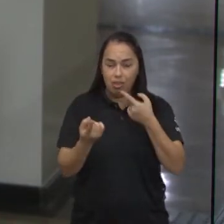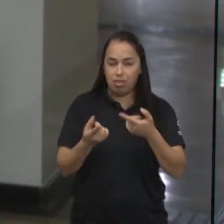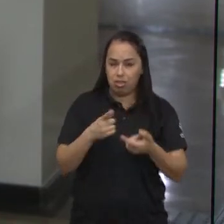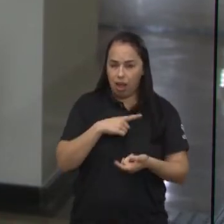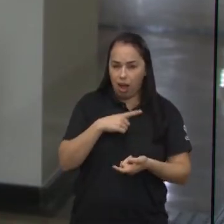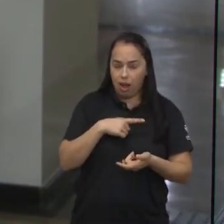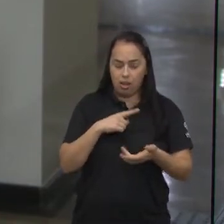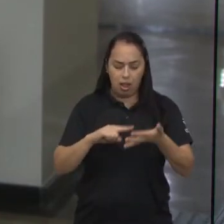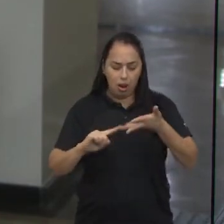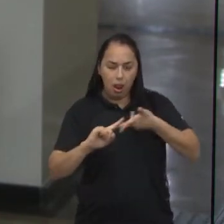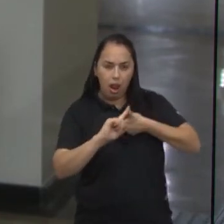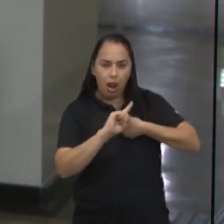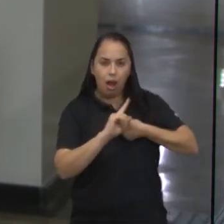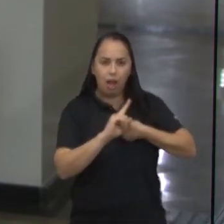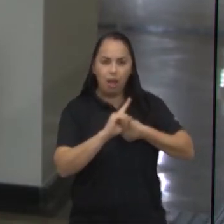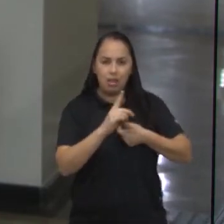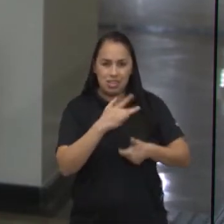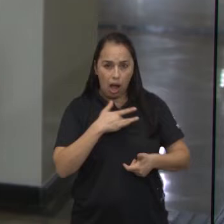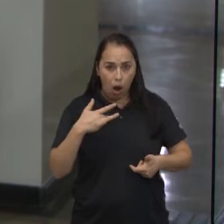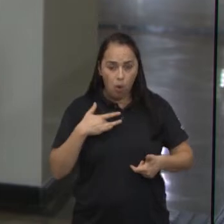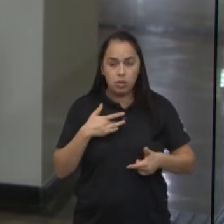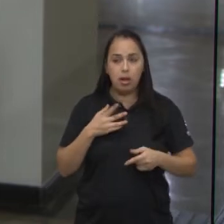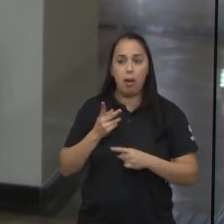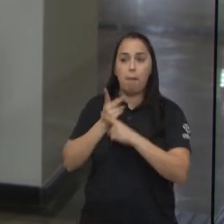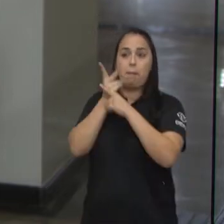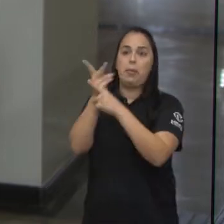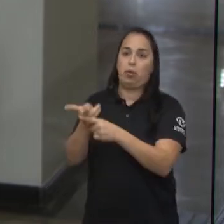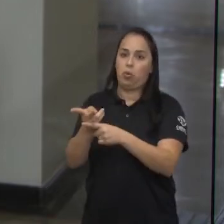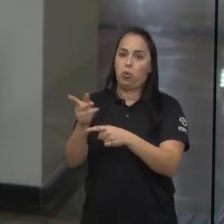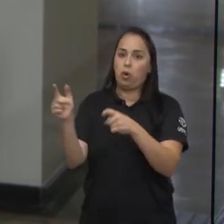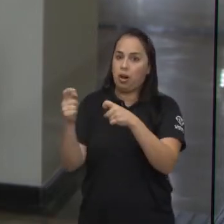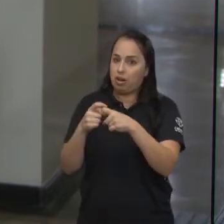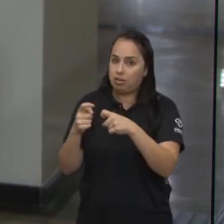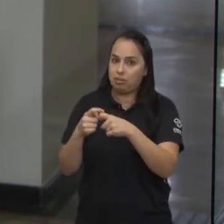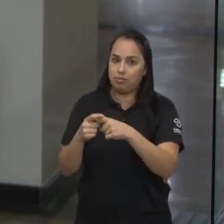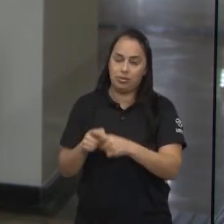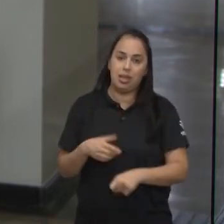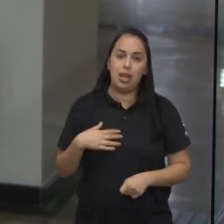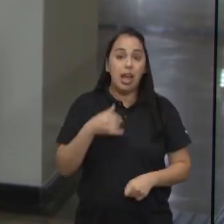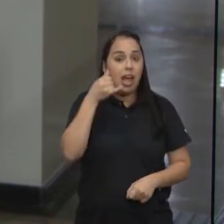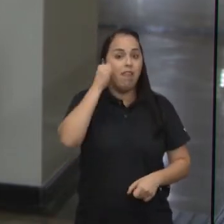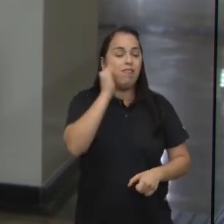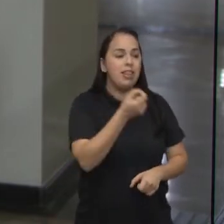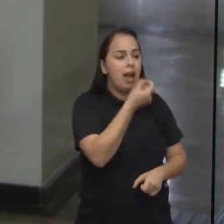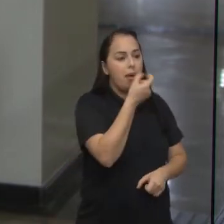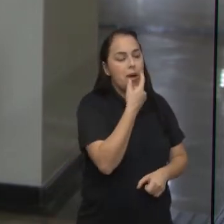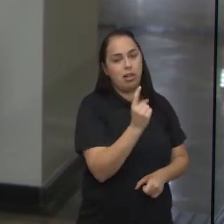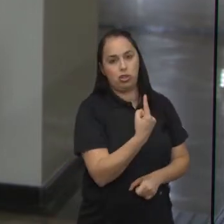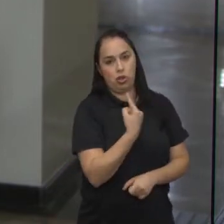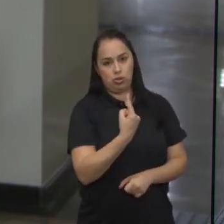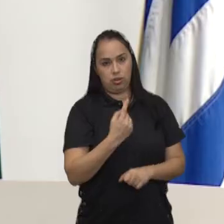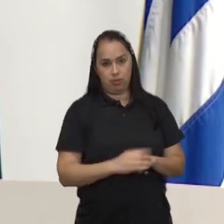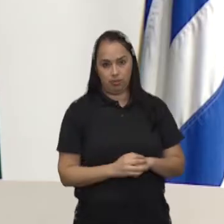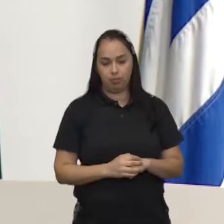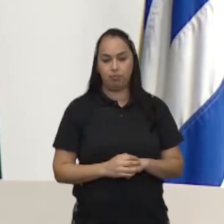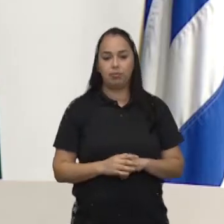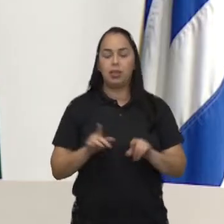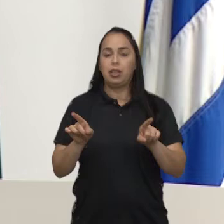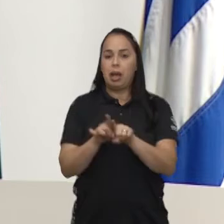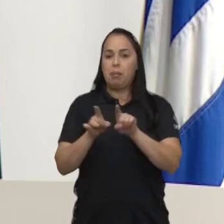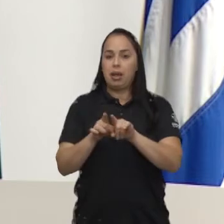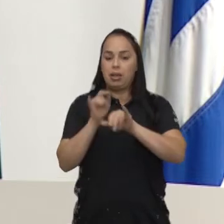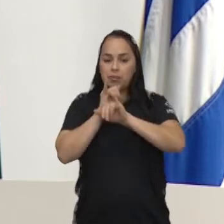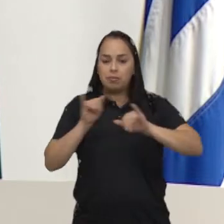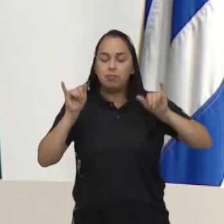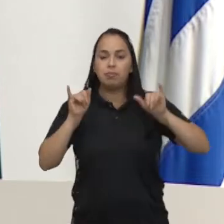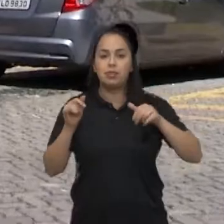dúvidas sobre as suas necessidades saúde buscaram atendimento mais especializado e não passar pela auto-medicação o